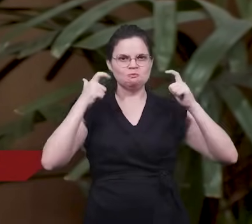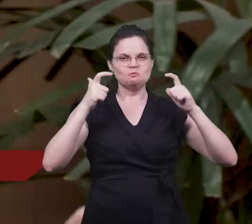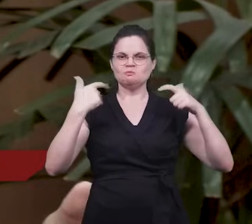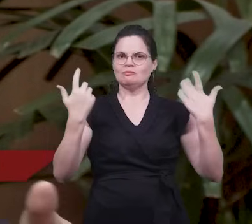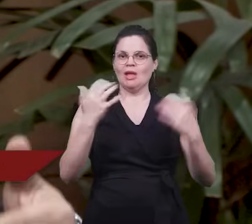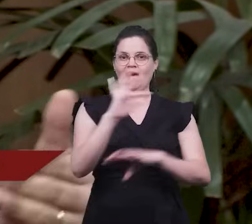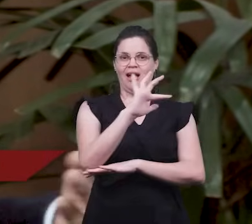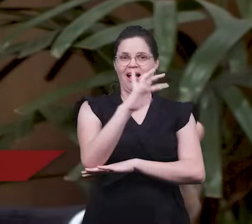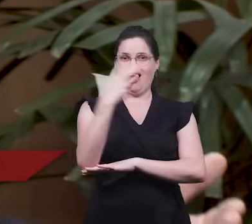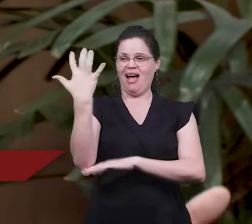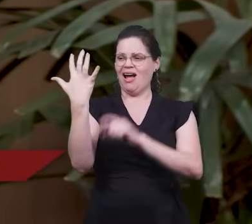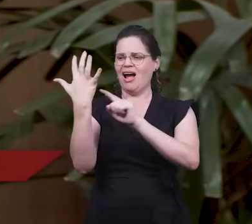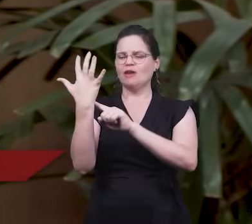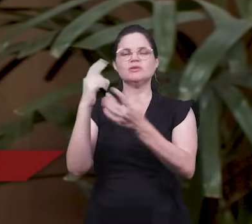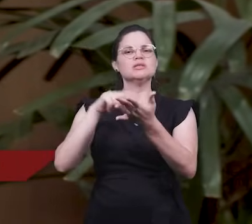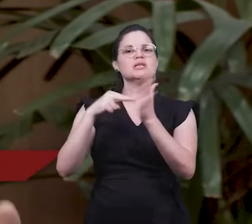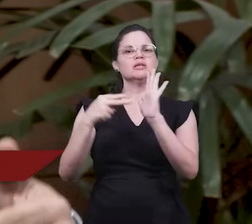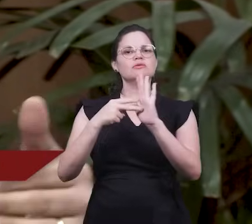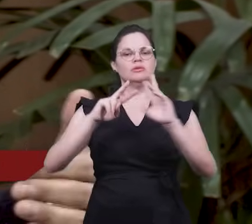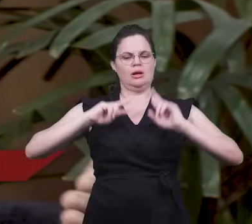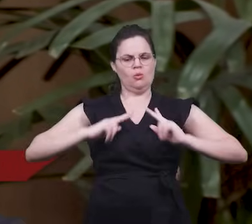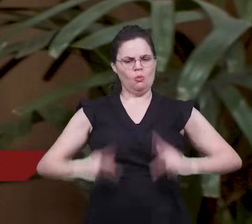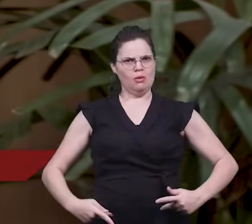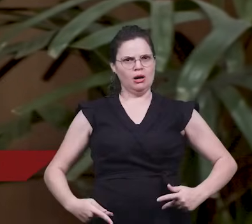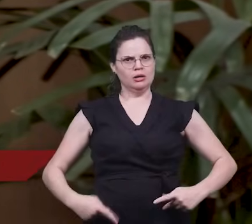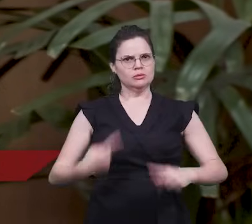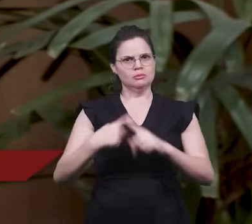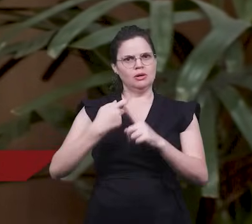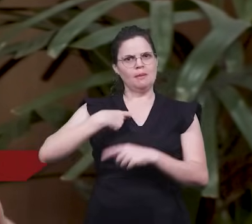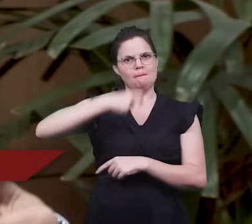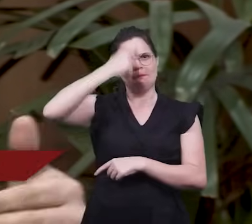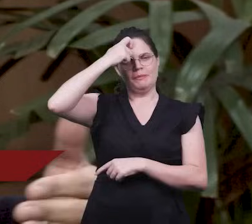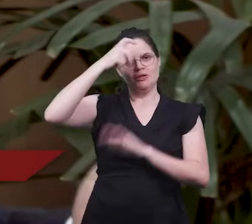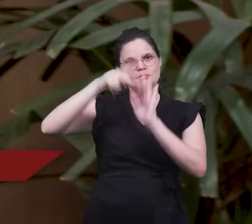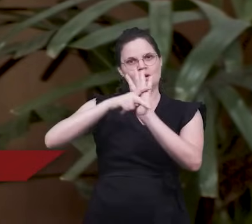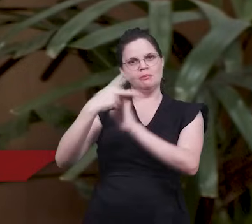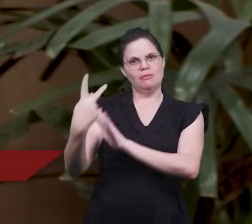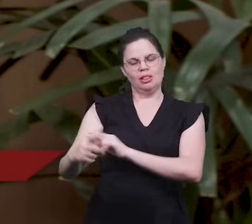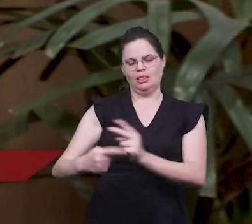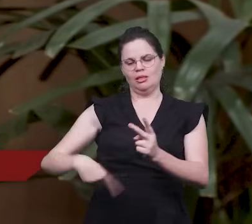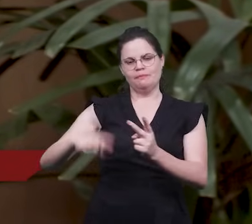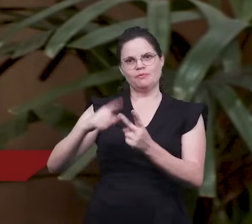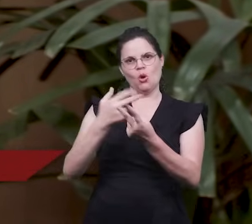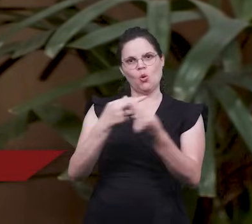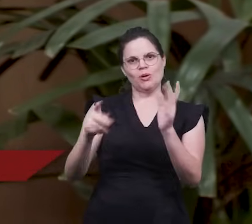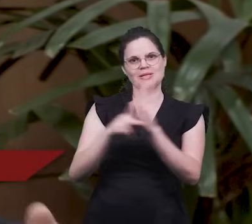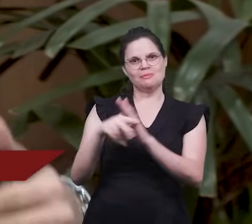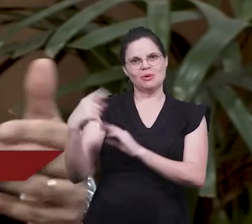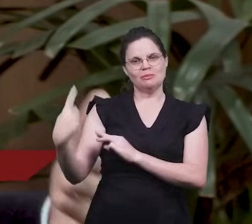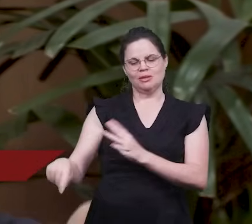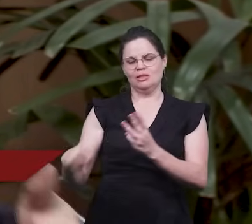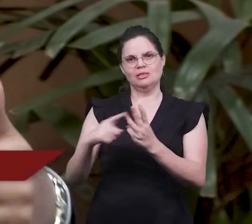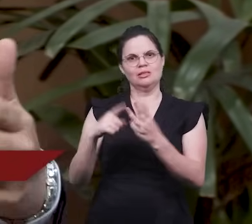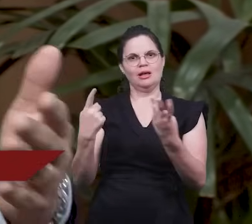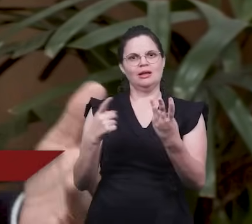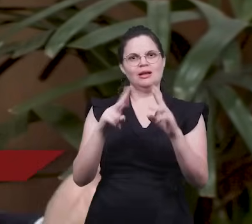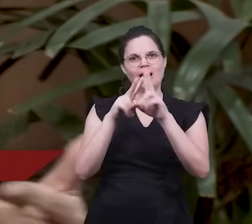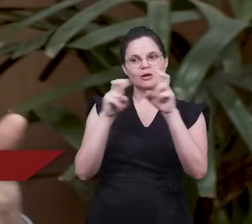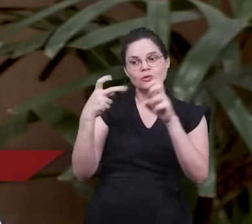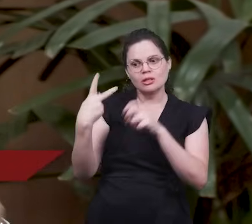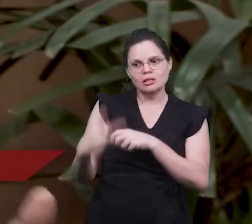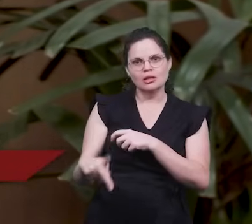seja, Vaidade, os né? pensamentos do homem, as vaidades do homem, as questões do homem que vão abrigar